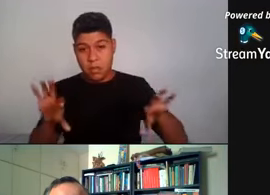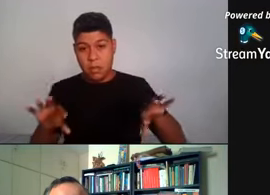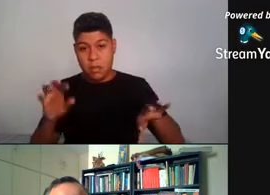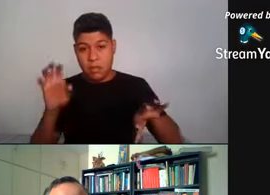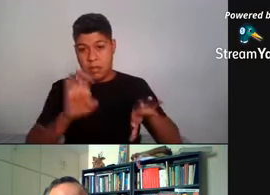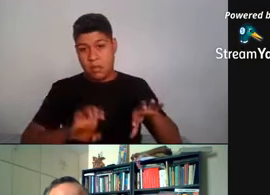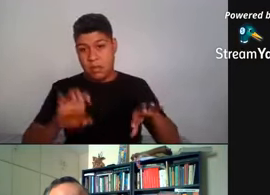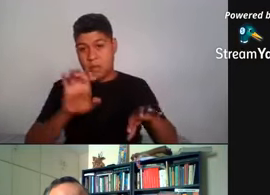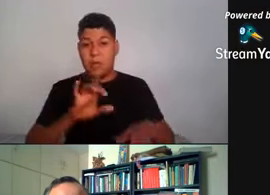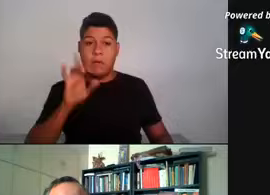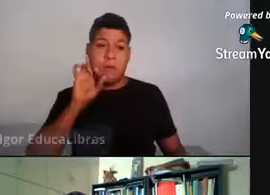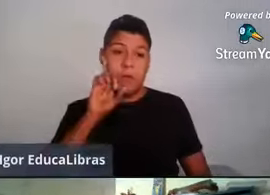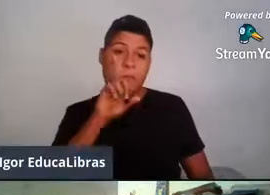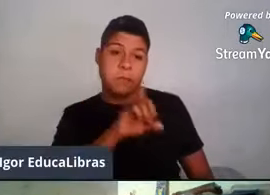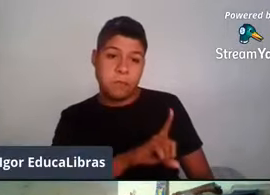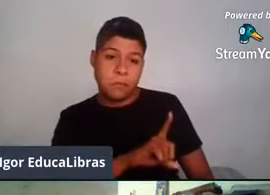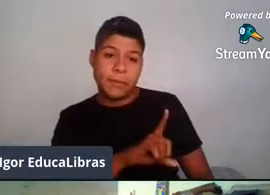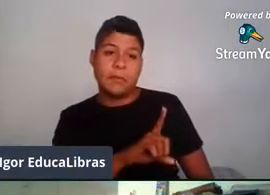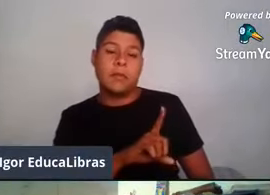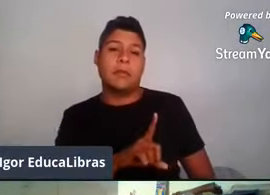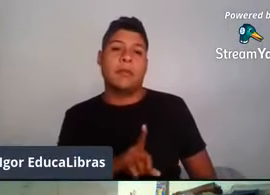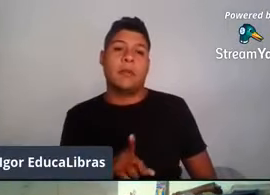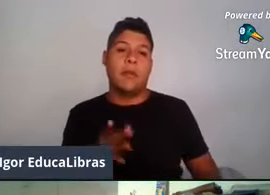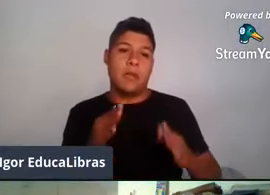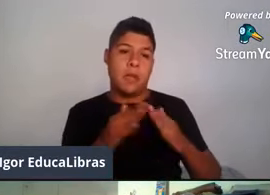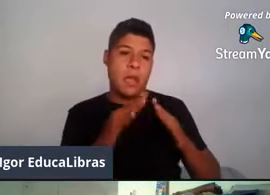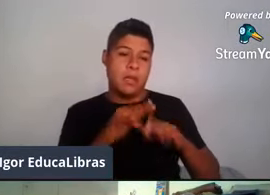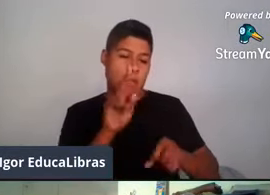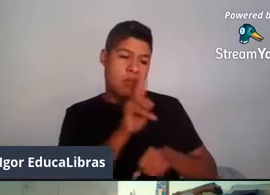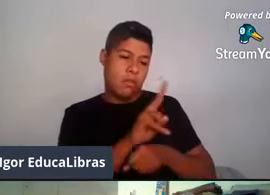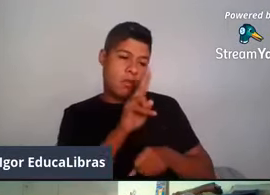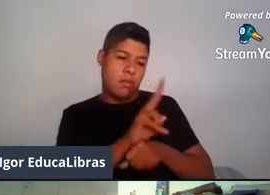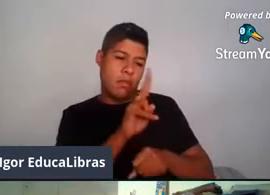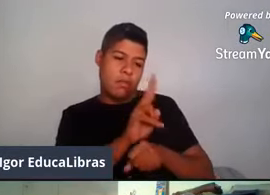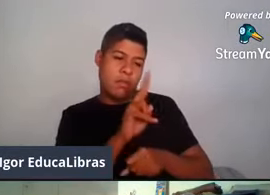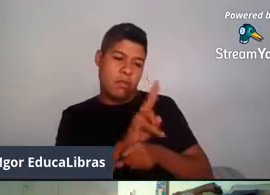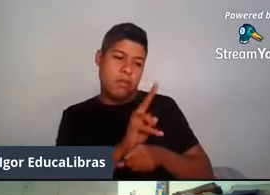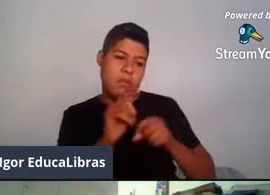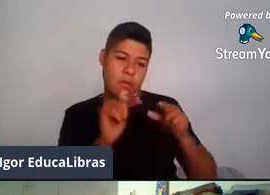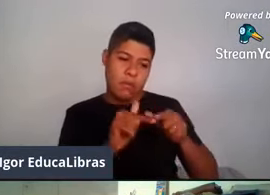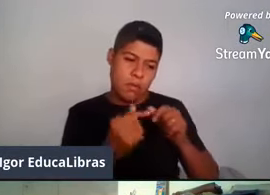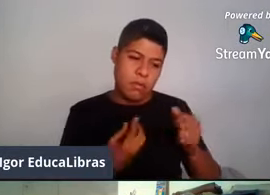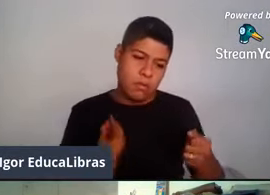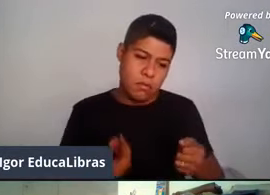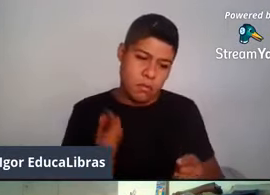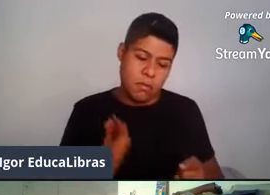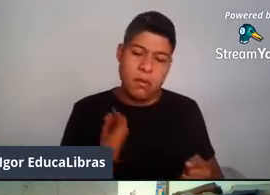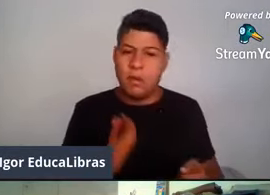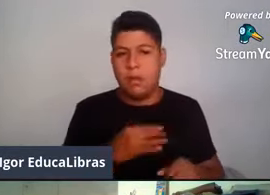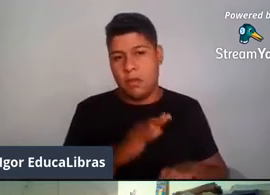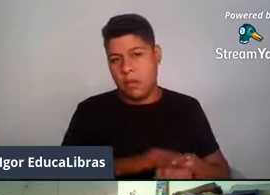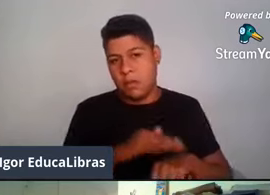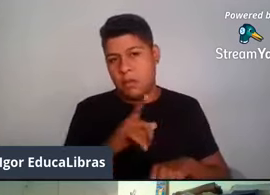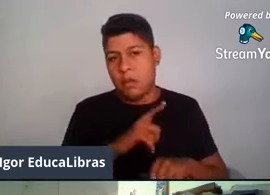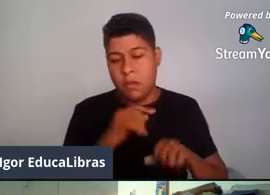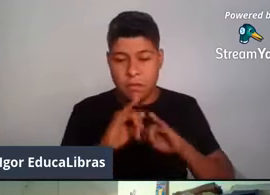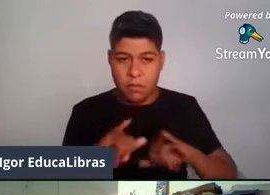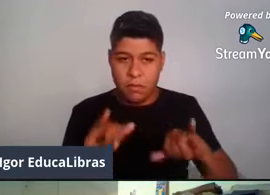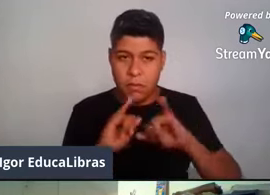e nos Estados Unidos, em casas de repouso, entidades, casas de abrigamento e tudo mais. Quer dizer, a gente tem notícias